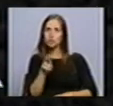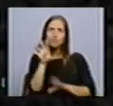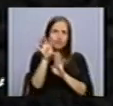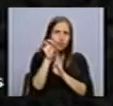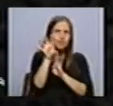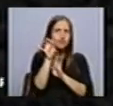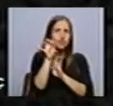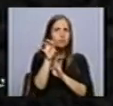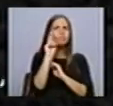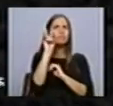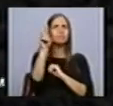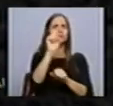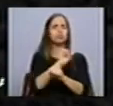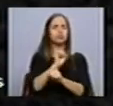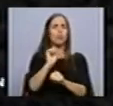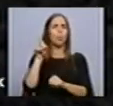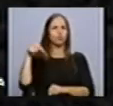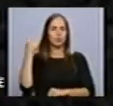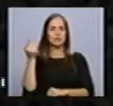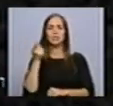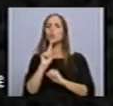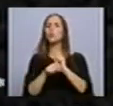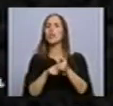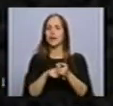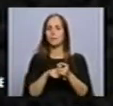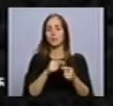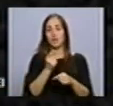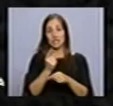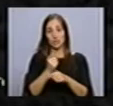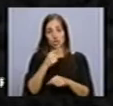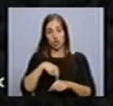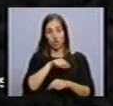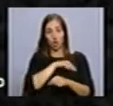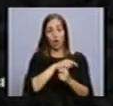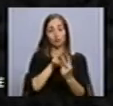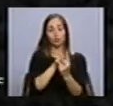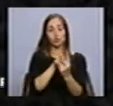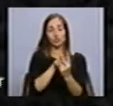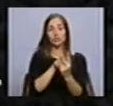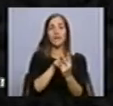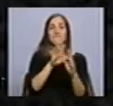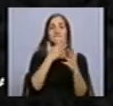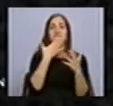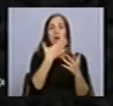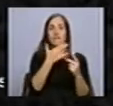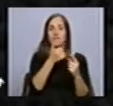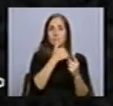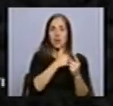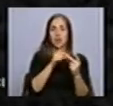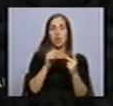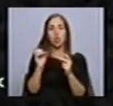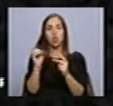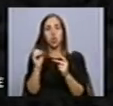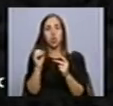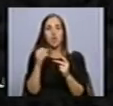facto, uma outra explosão. E então o que é que se trata? Quando nós temos um sistema binário com estas características, uma gigante vermelha e uma anã branca, as camadas